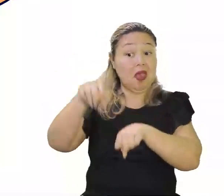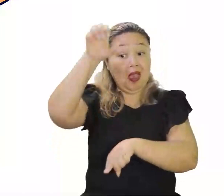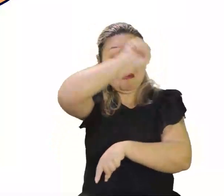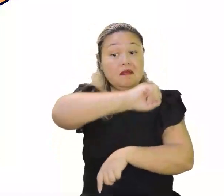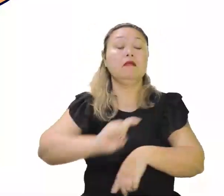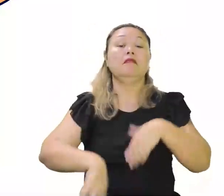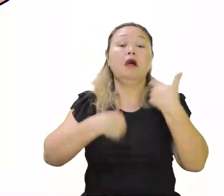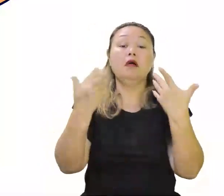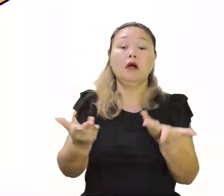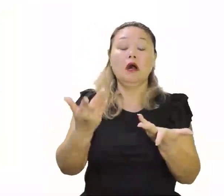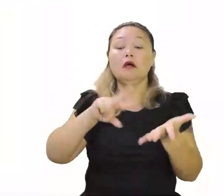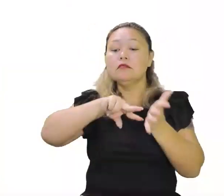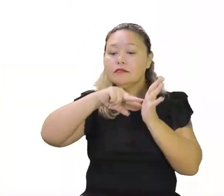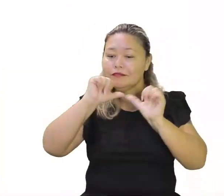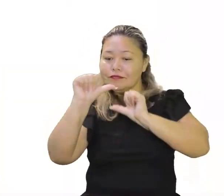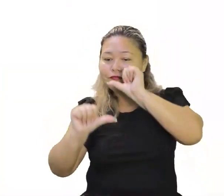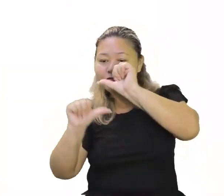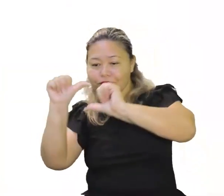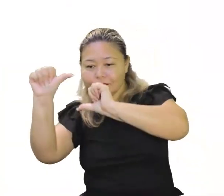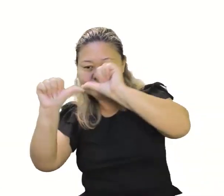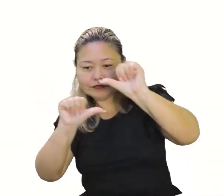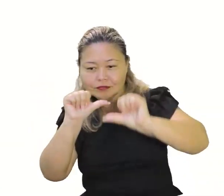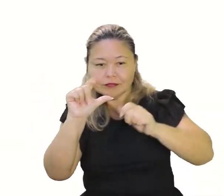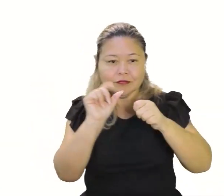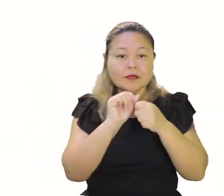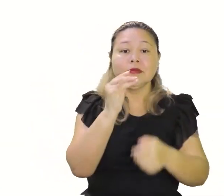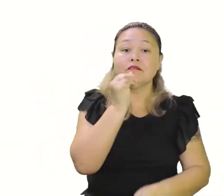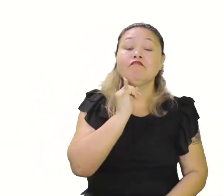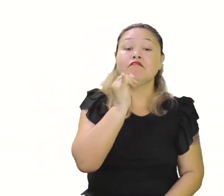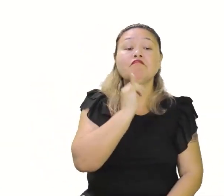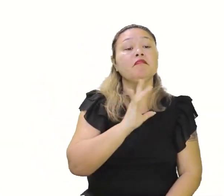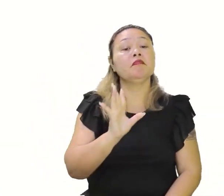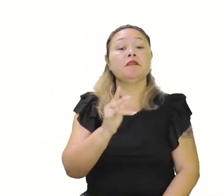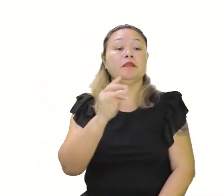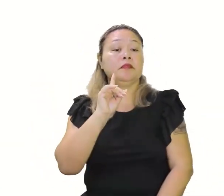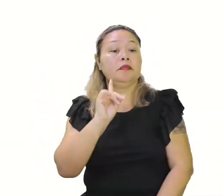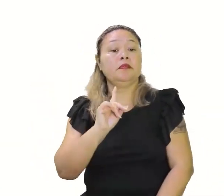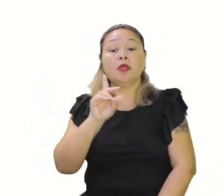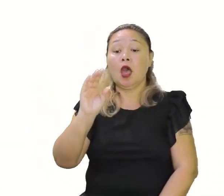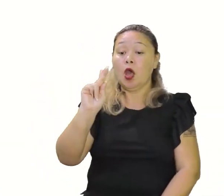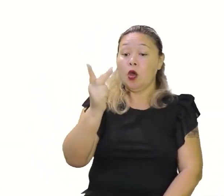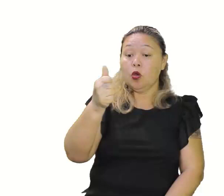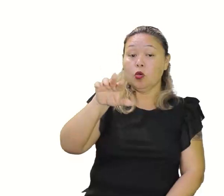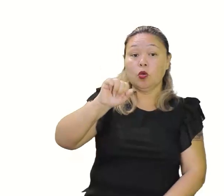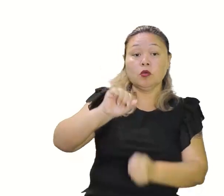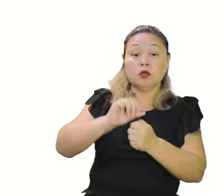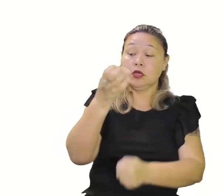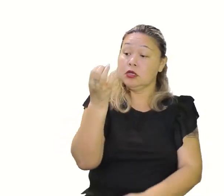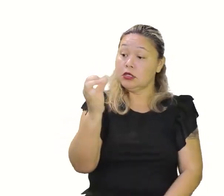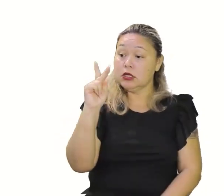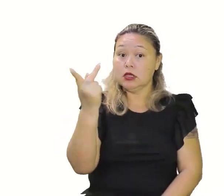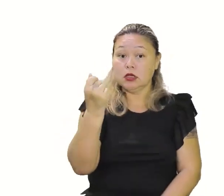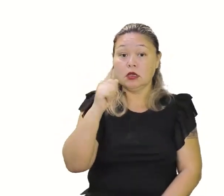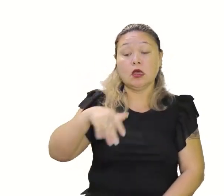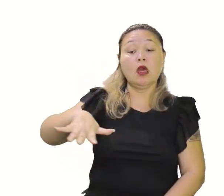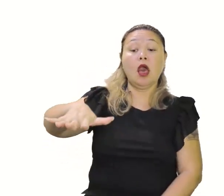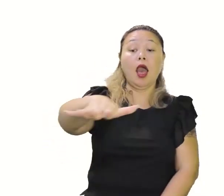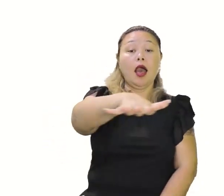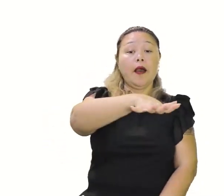essas conversões? Vamos lá? Vamos começar? Vamos dar exemplos agora para vocês. Uma chácara tem 6 hectares de